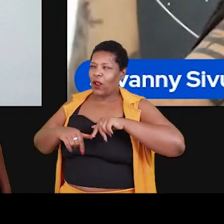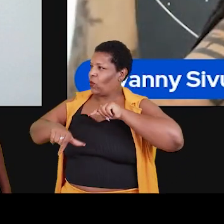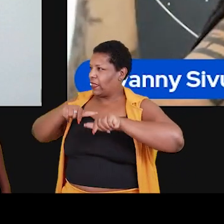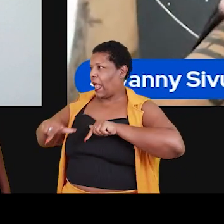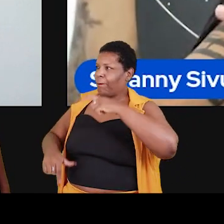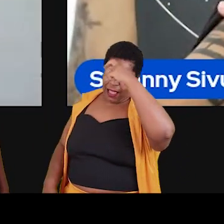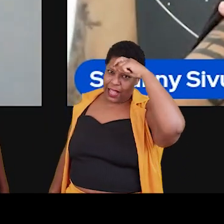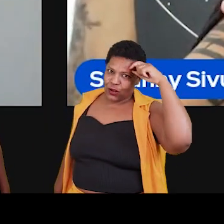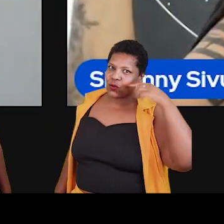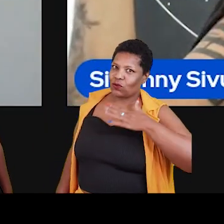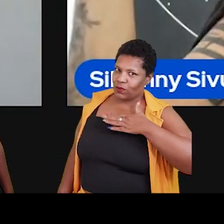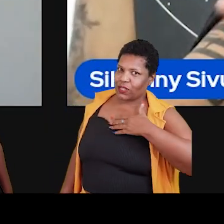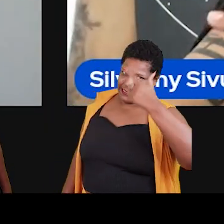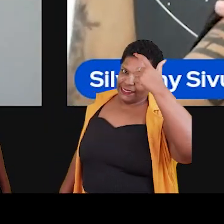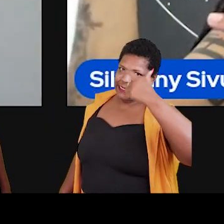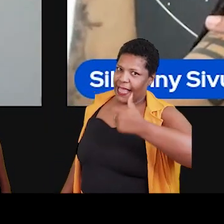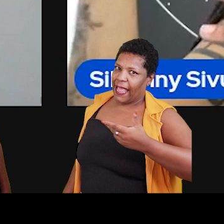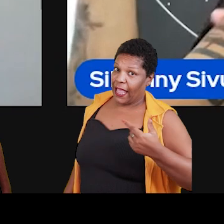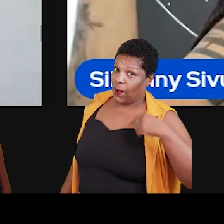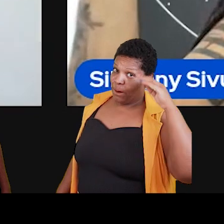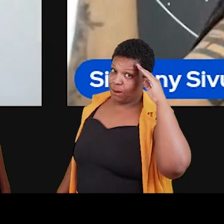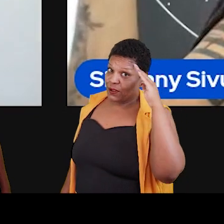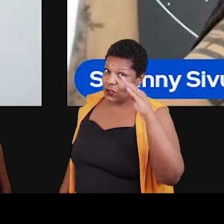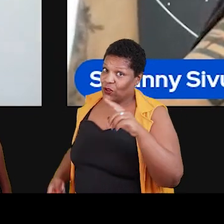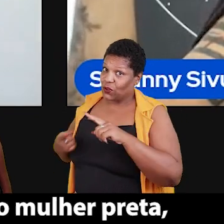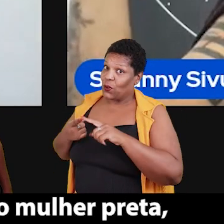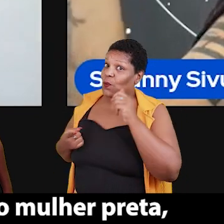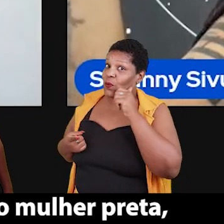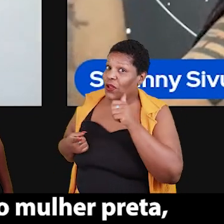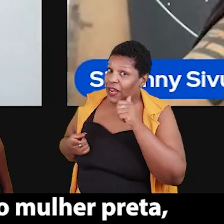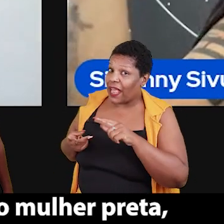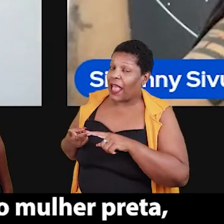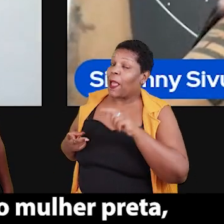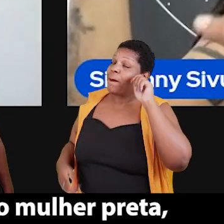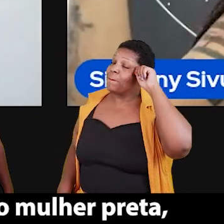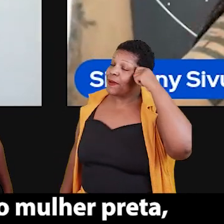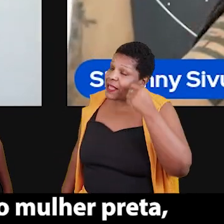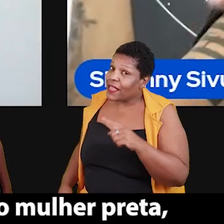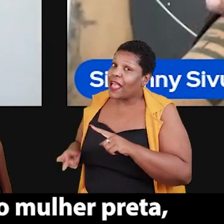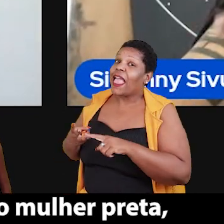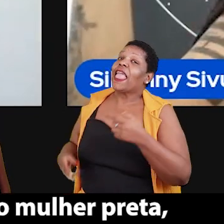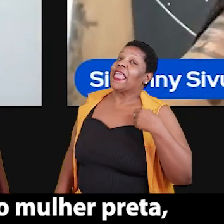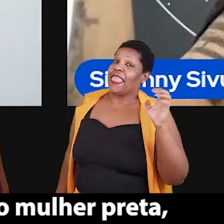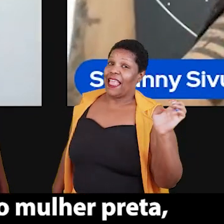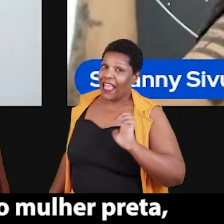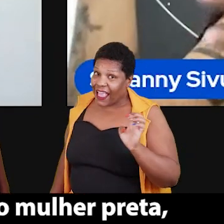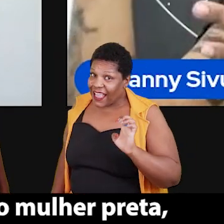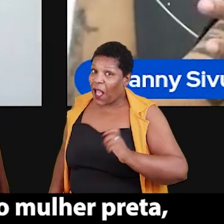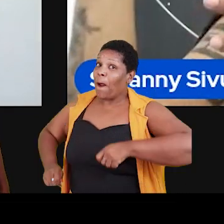faz, pelo que você é. Principalmente eu sendo mulher preta, sendo gay,